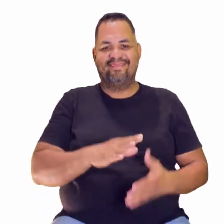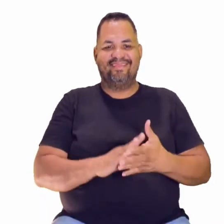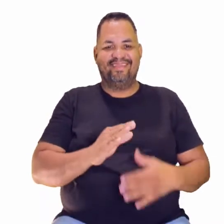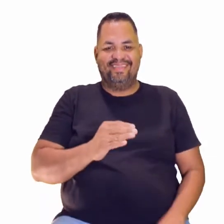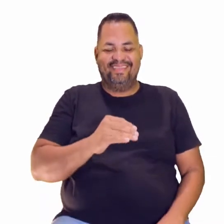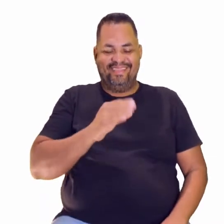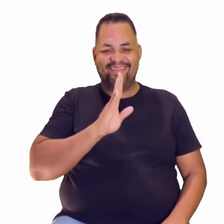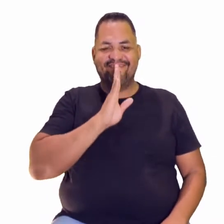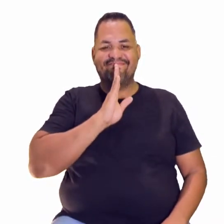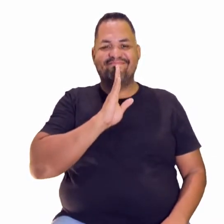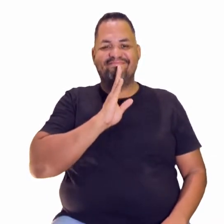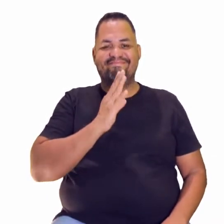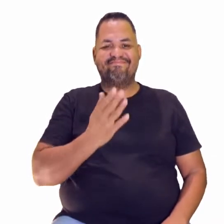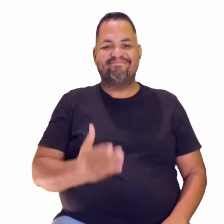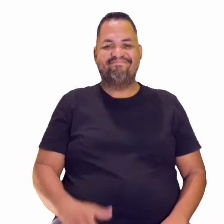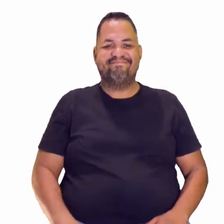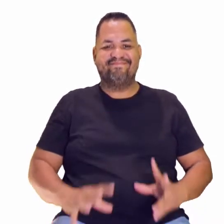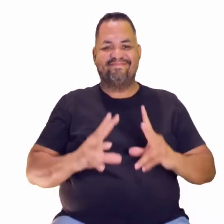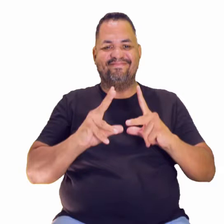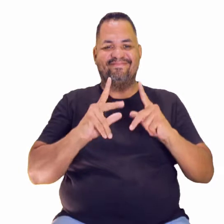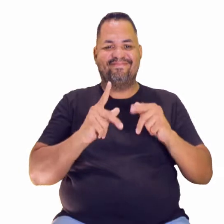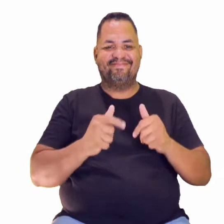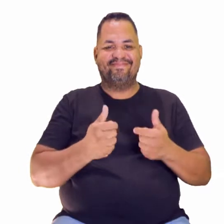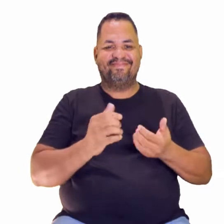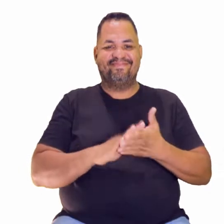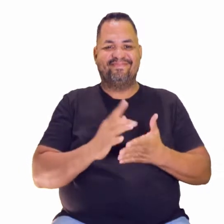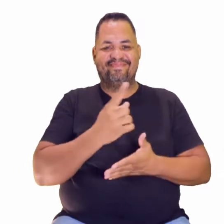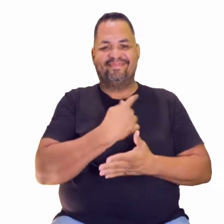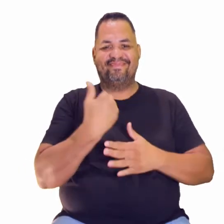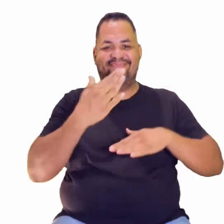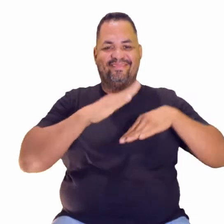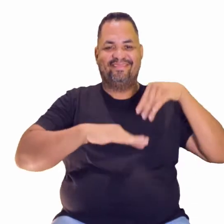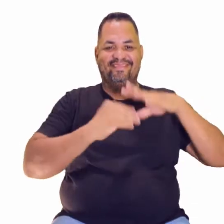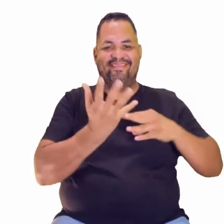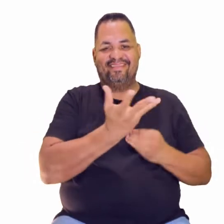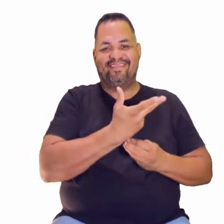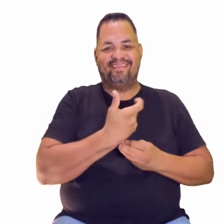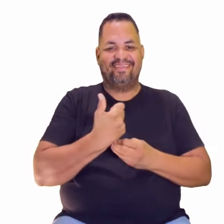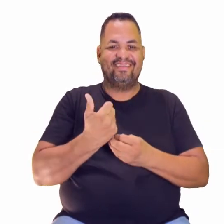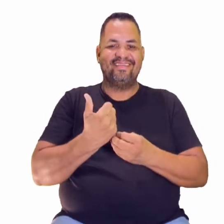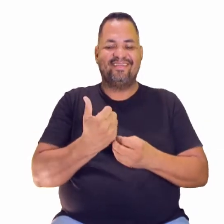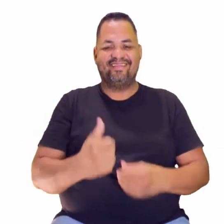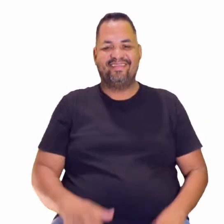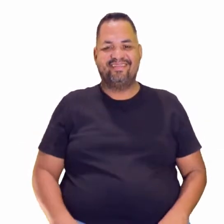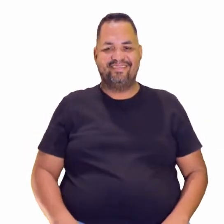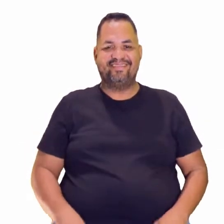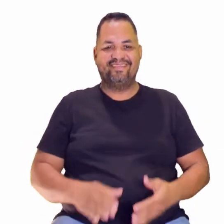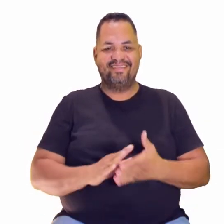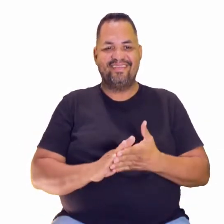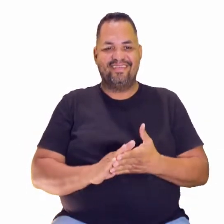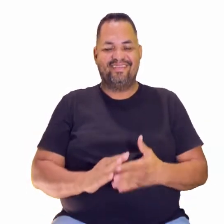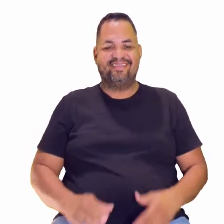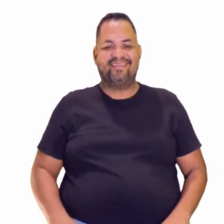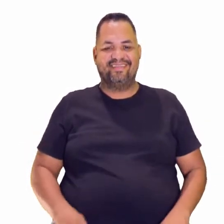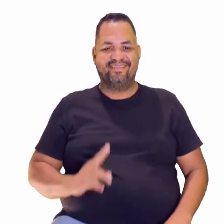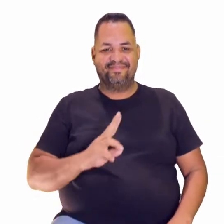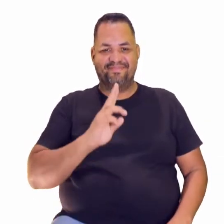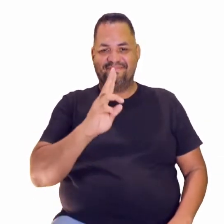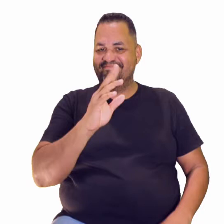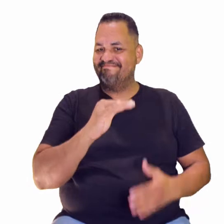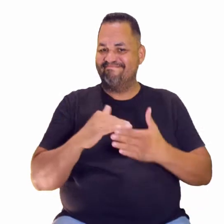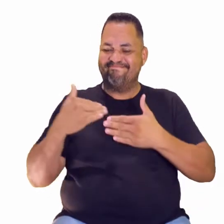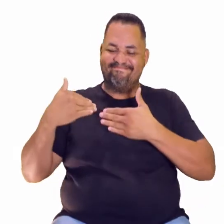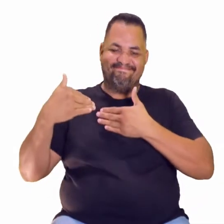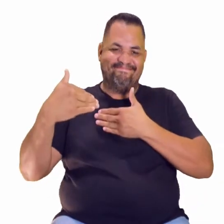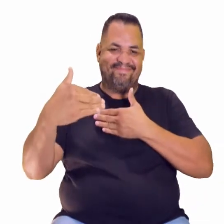conhecimento, né, de tudo que os artistas nos proporcionaram, né, durante aqueles tempos,